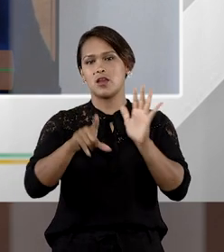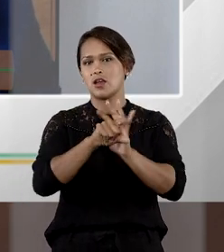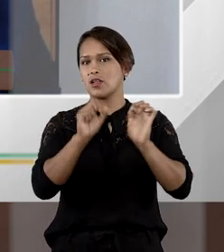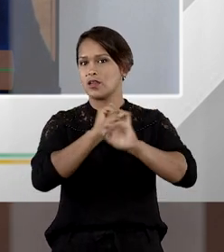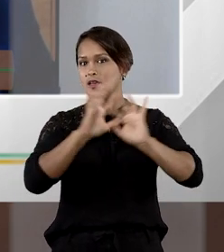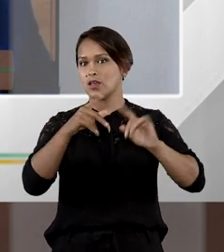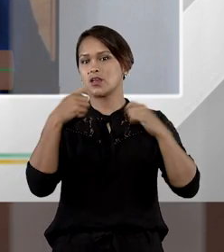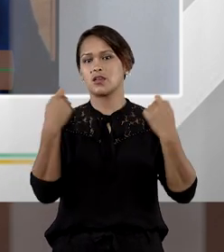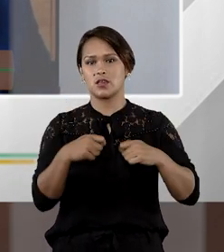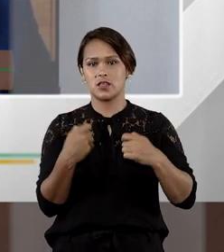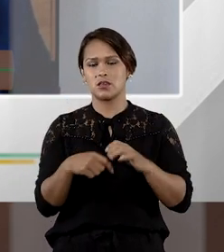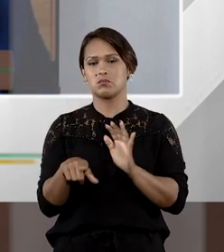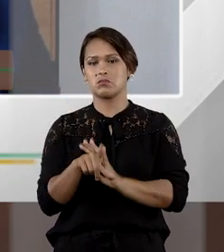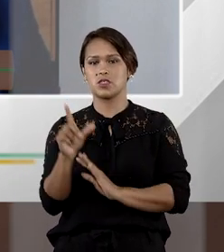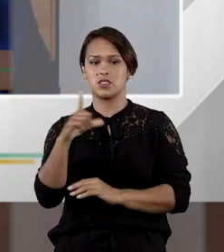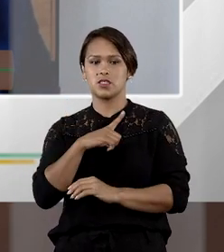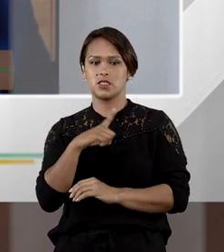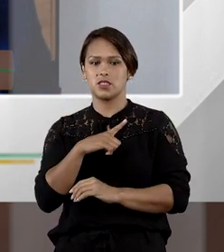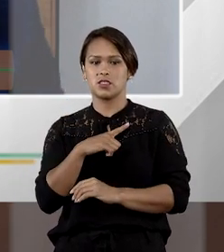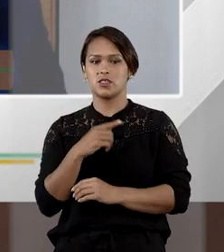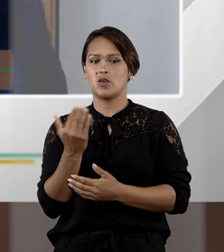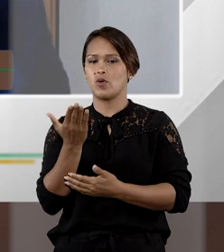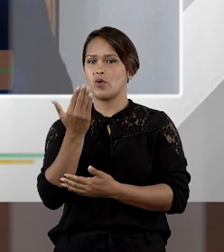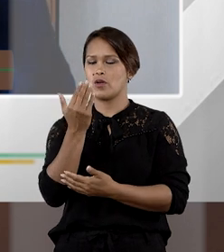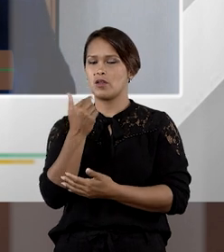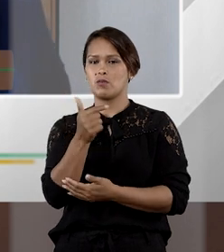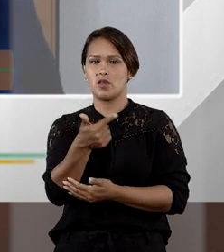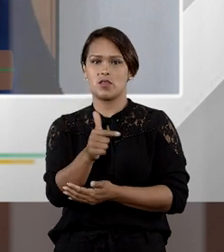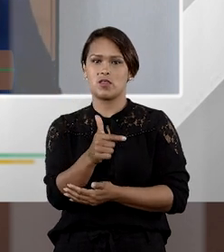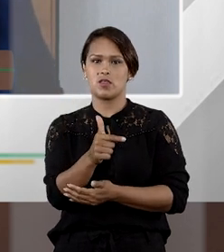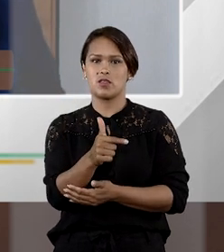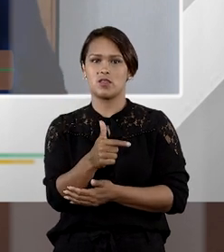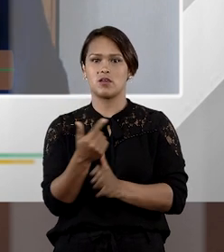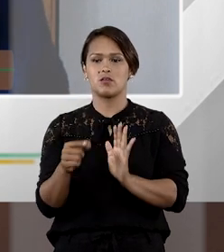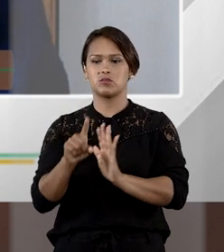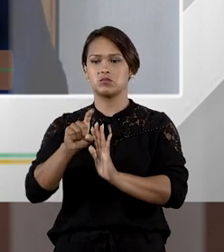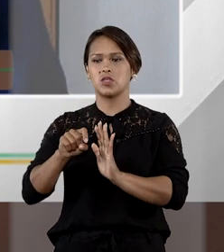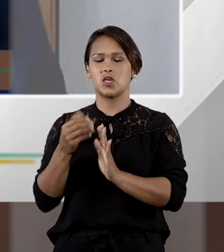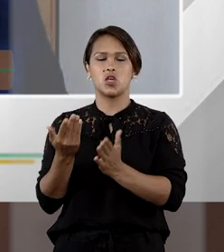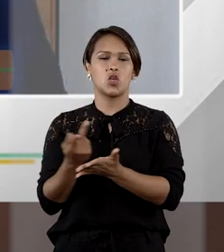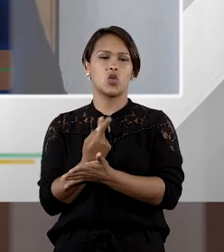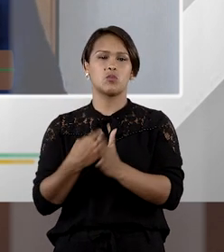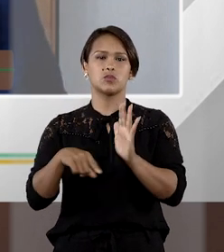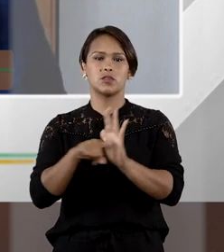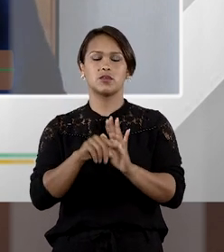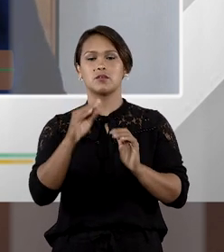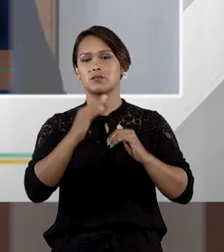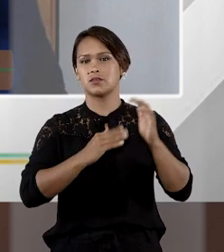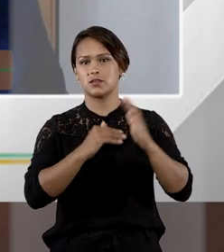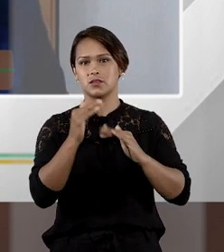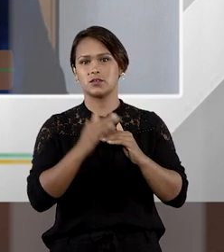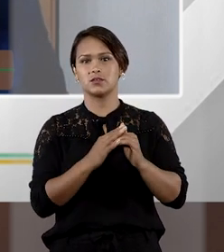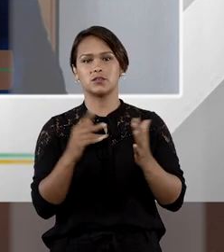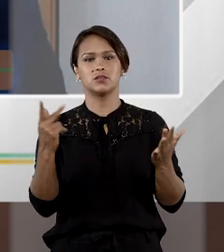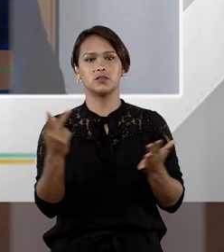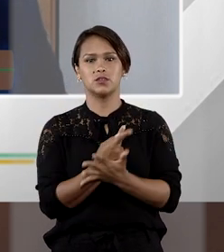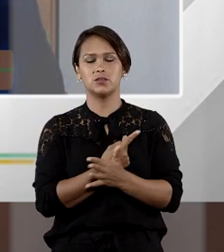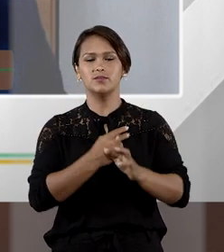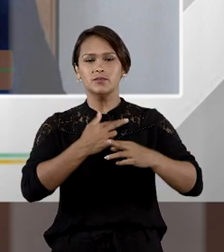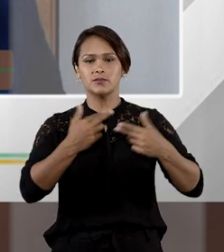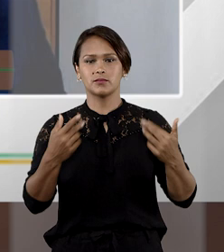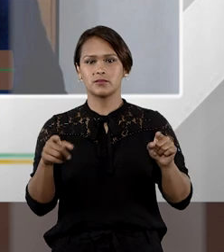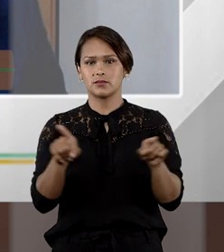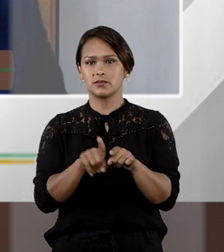clara no sentido de que os alimentos não são renunciáveis. Né? Mas na prática, o que acontece